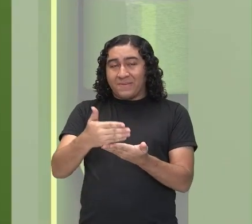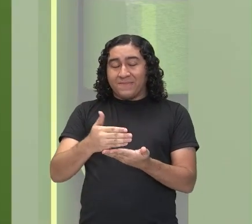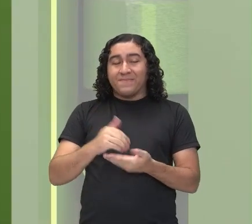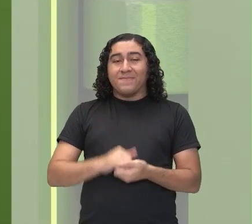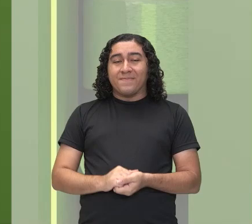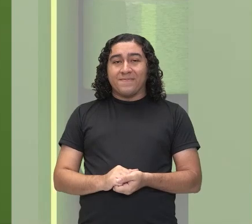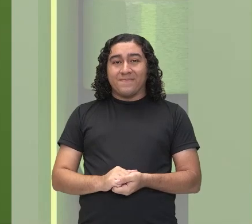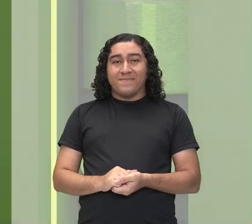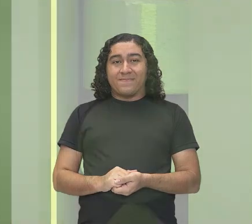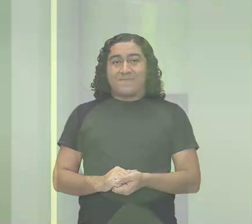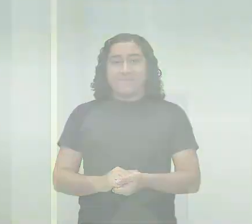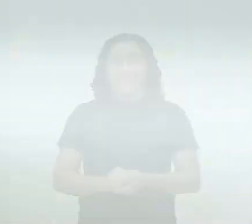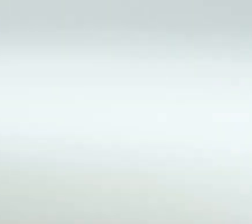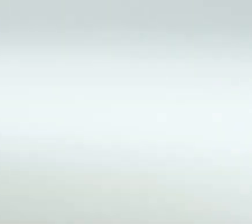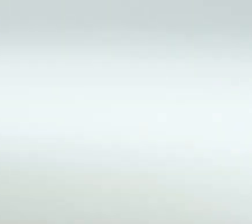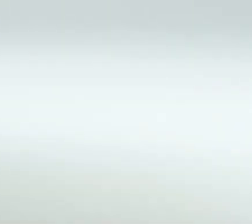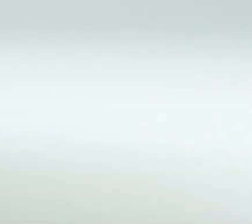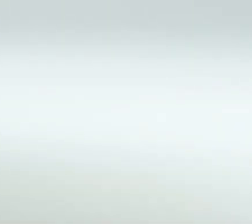iniciar agora.